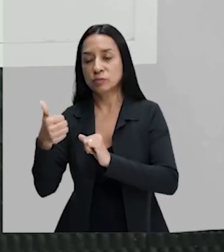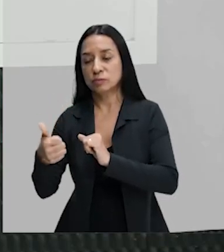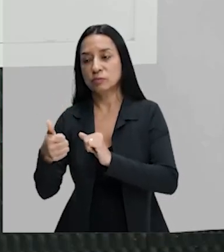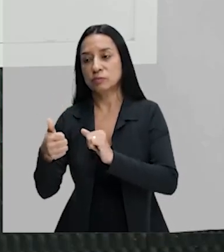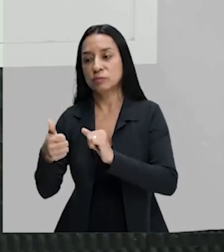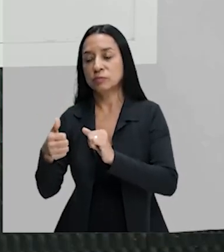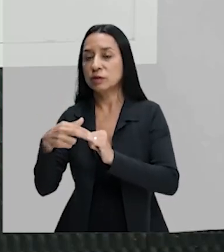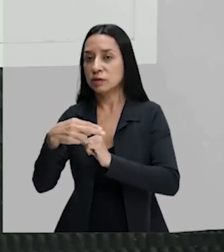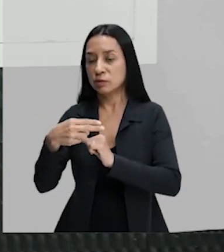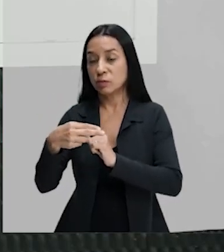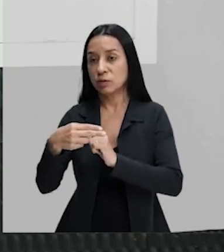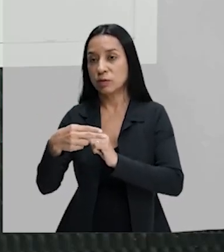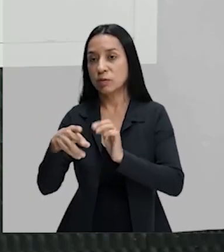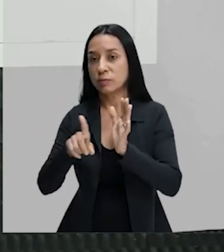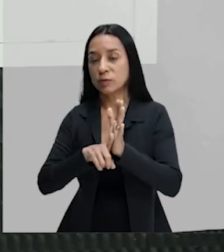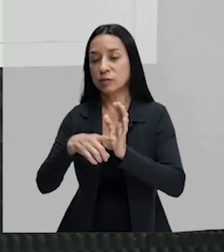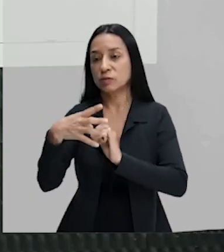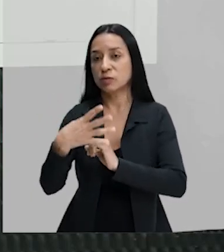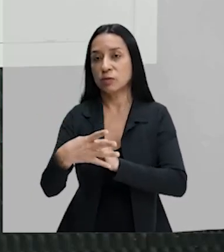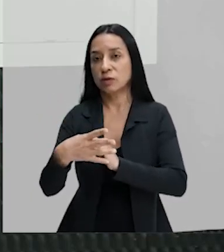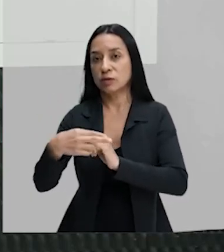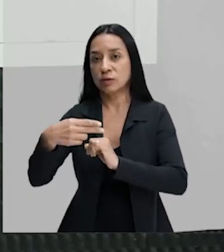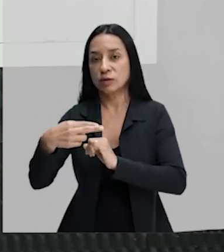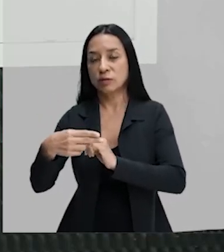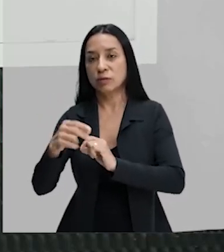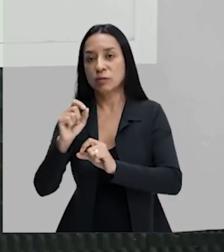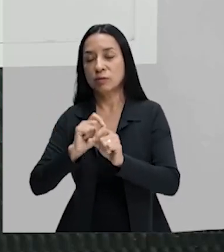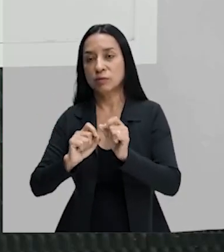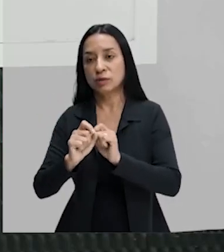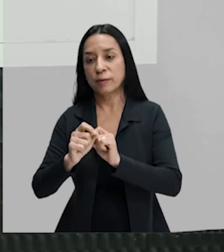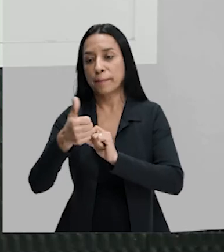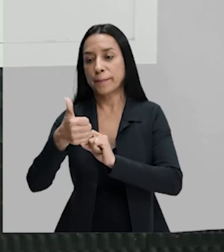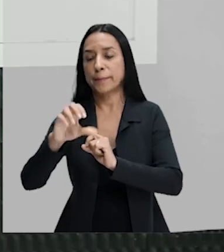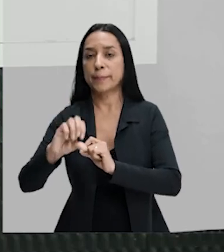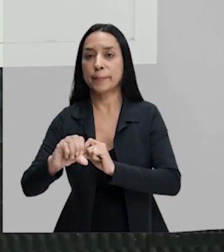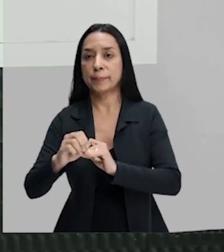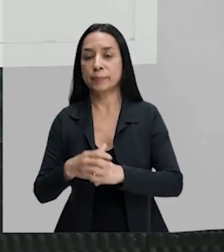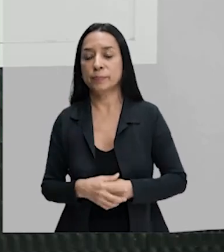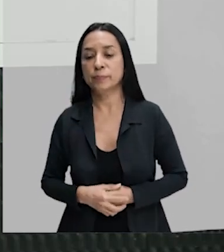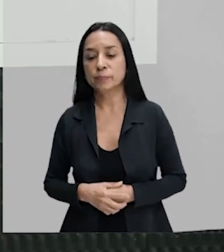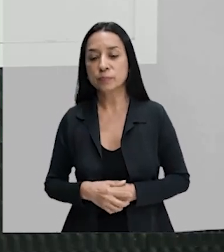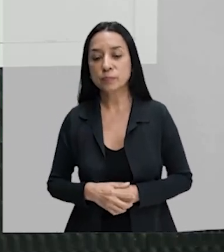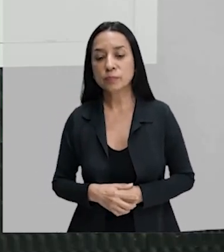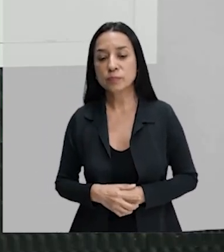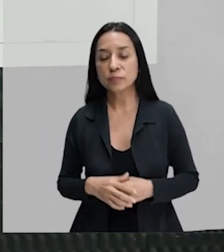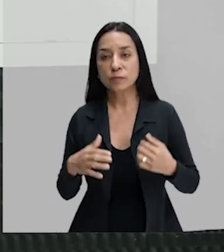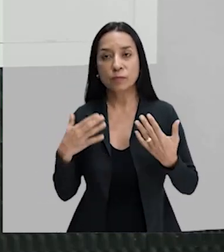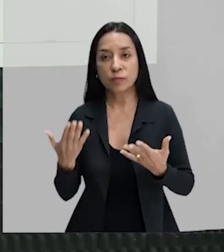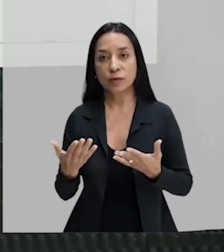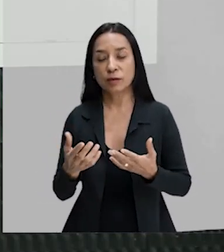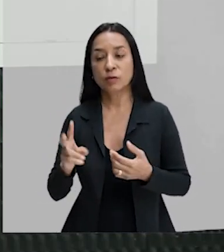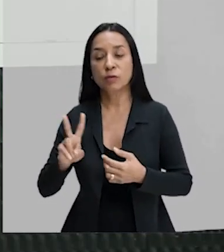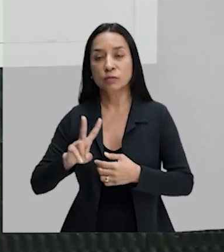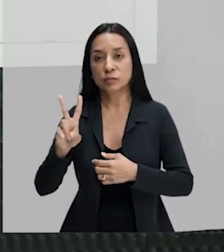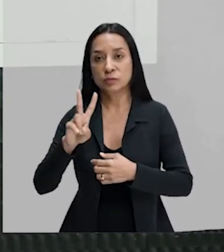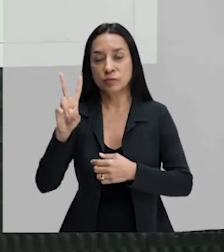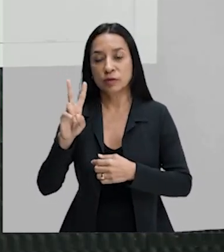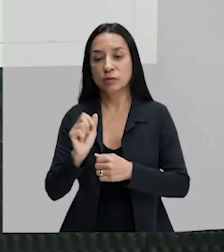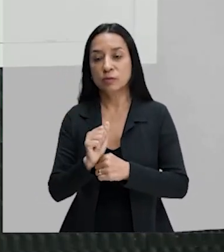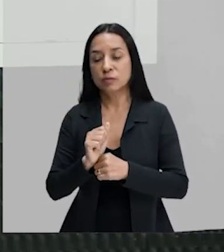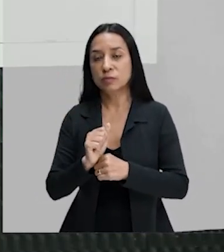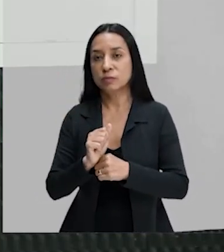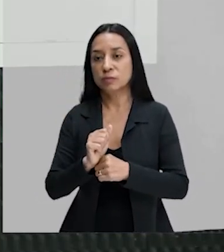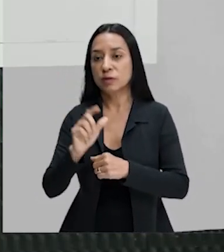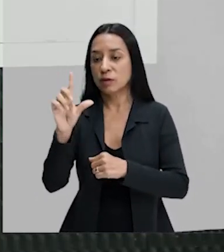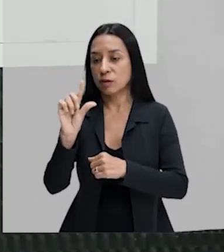mais 4, isso aqui vai ser igual a 19. Então, esse valor aqui é o